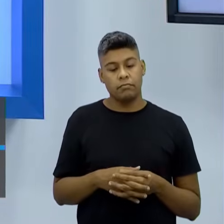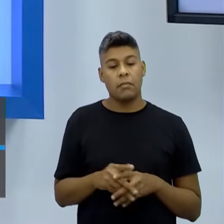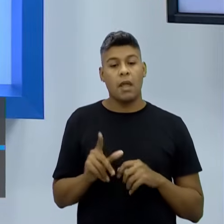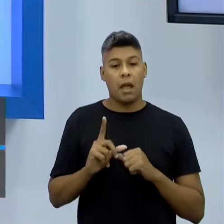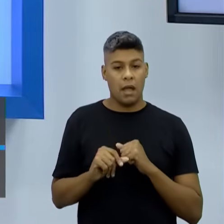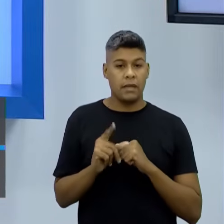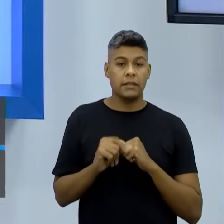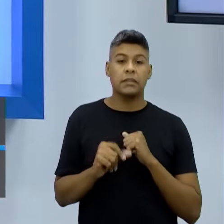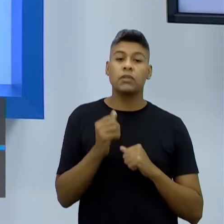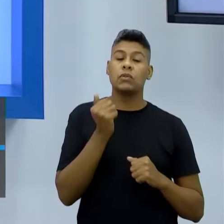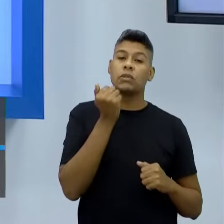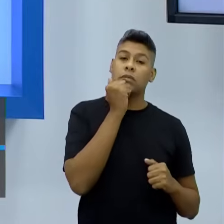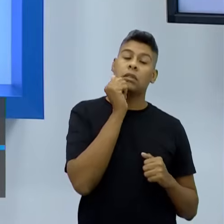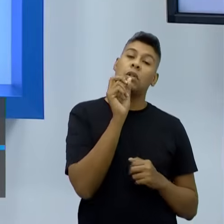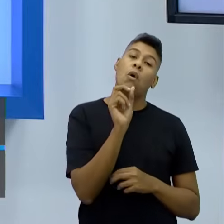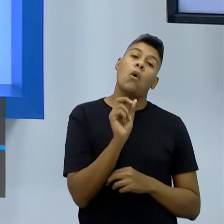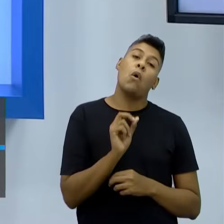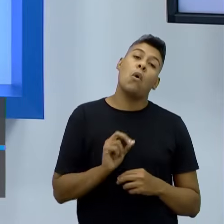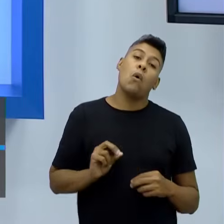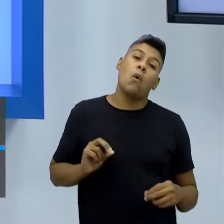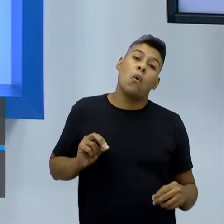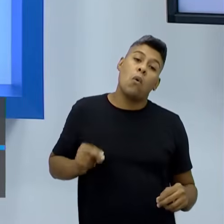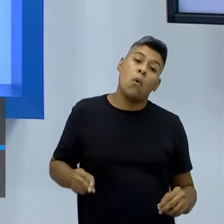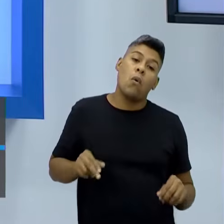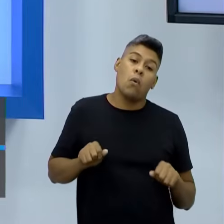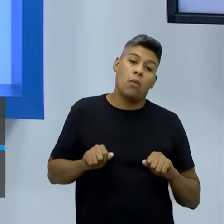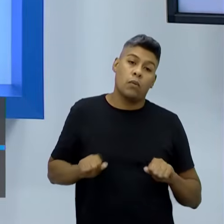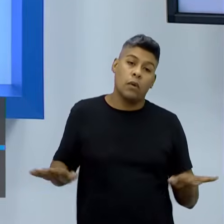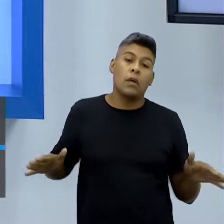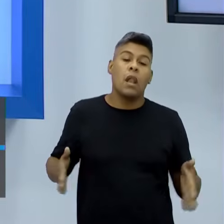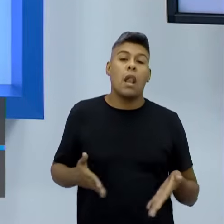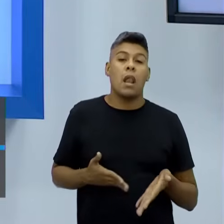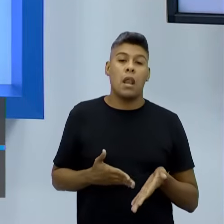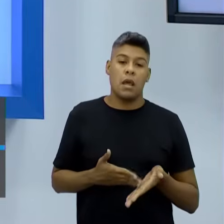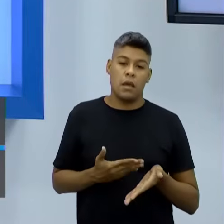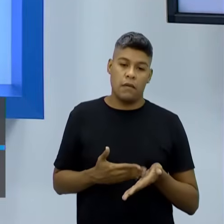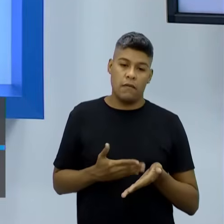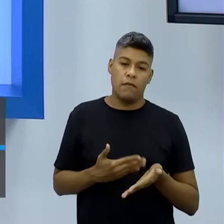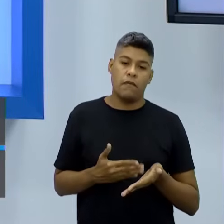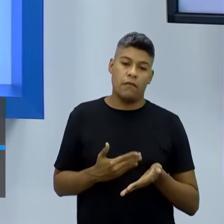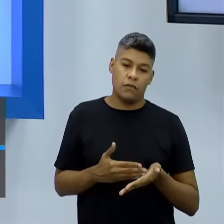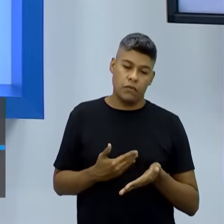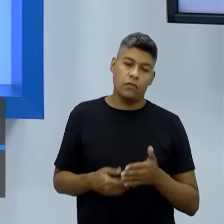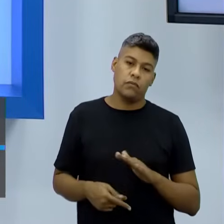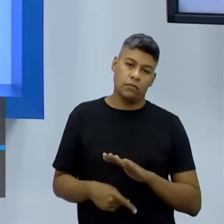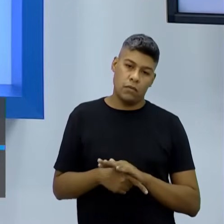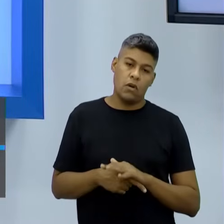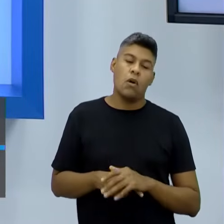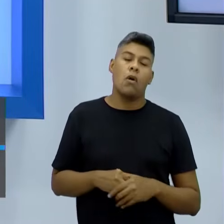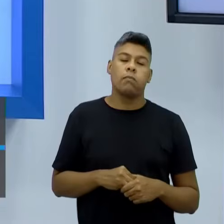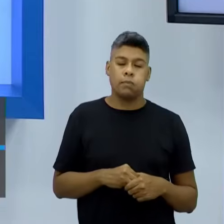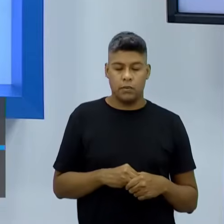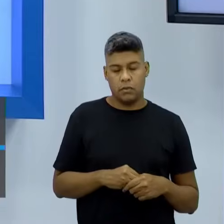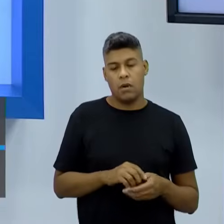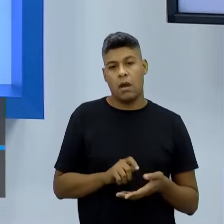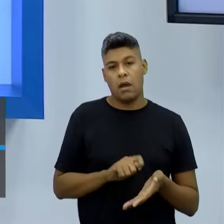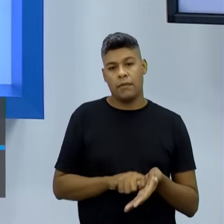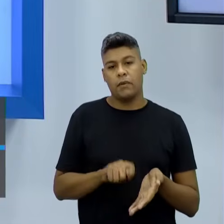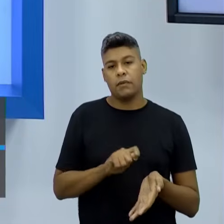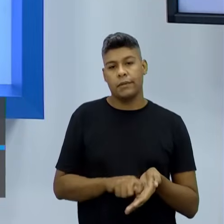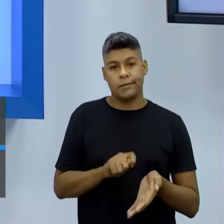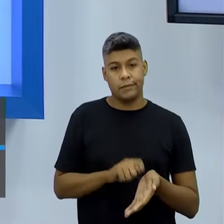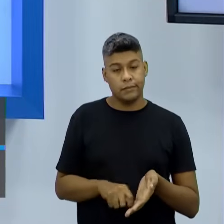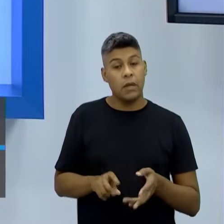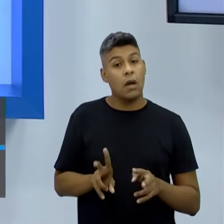artigos científicos ou ainda, né, publicar livros com base nesses cadernos de